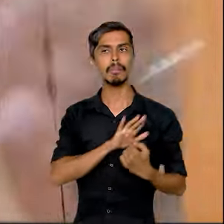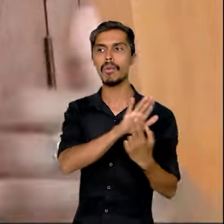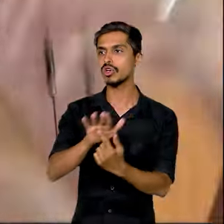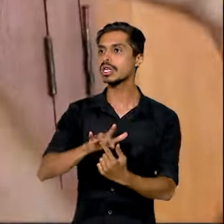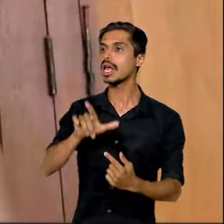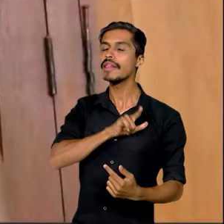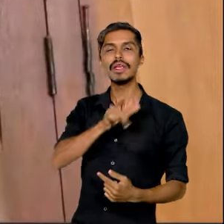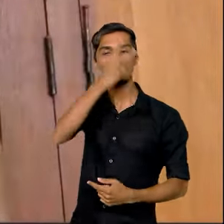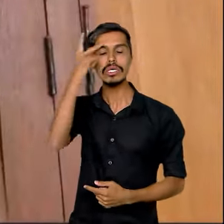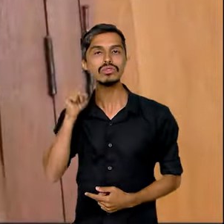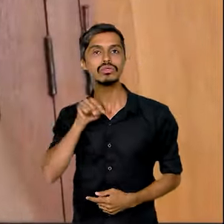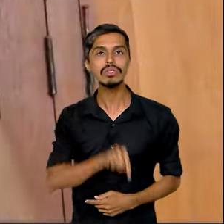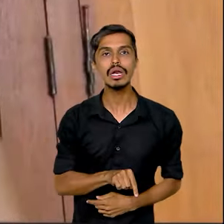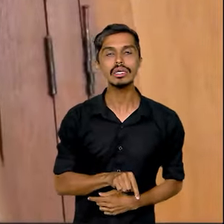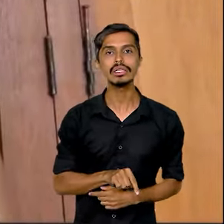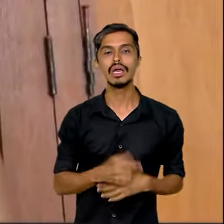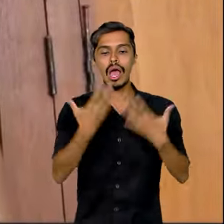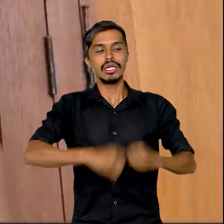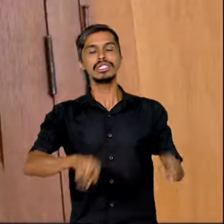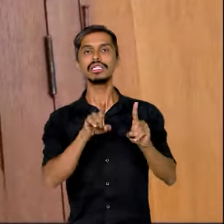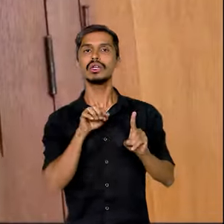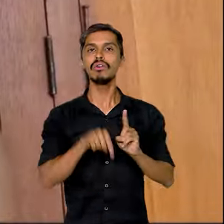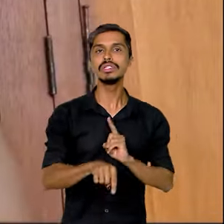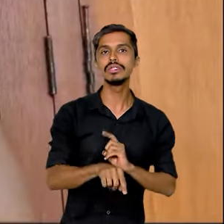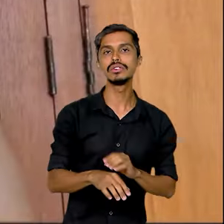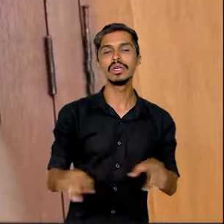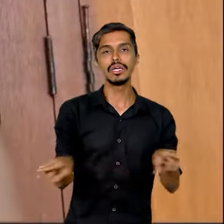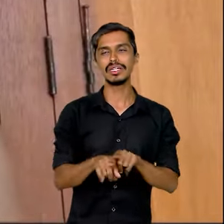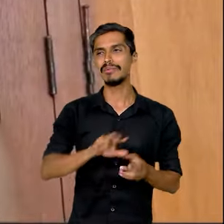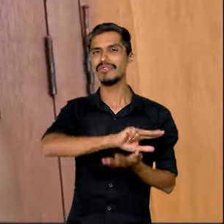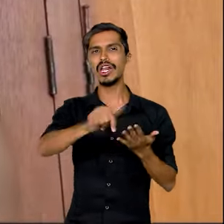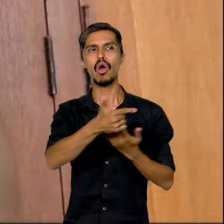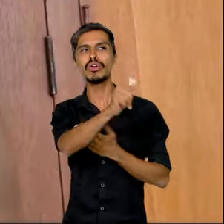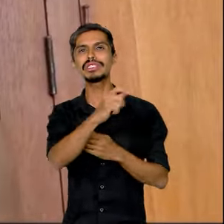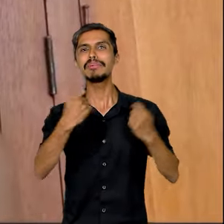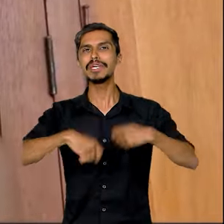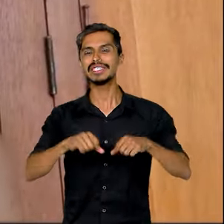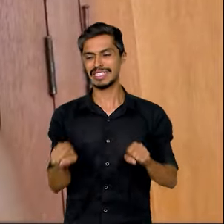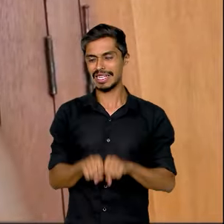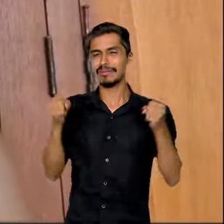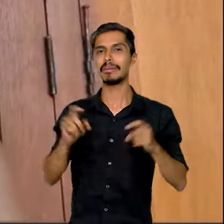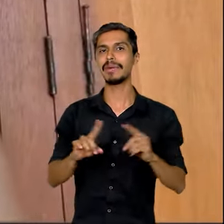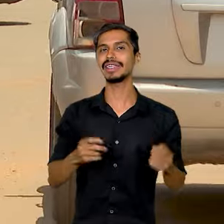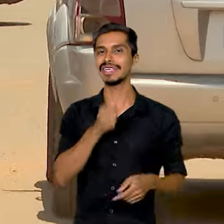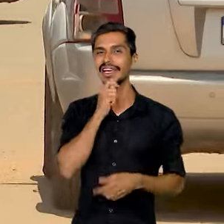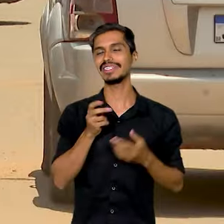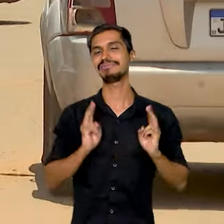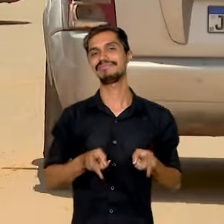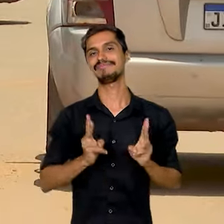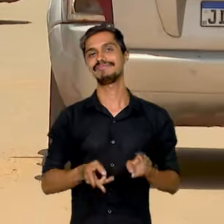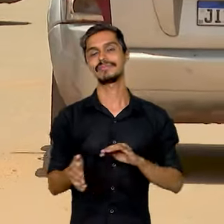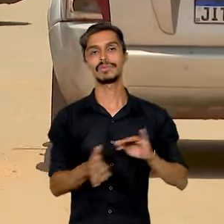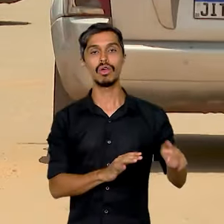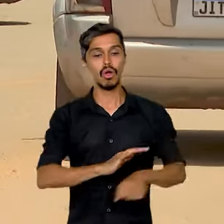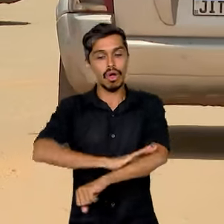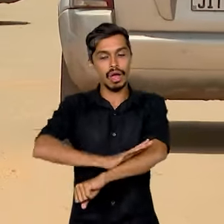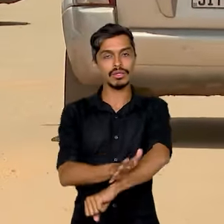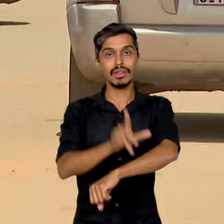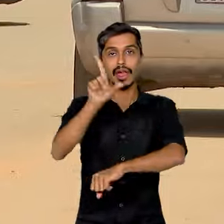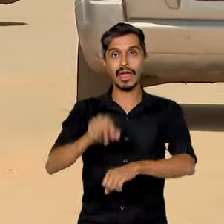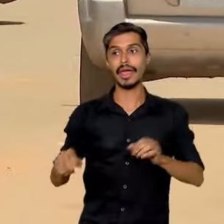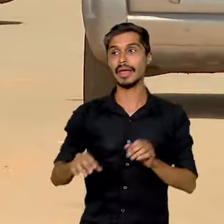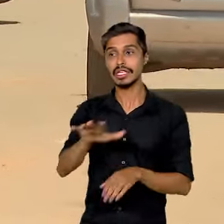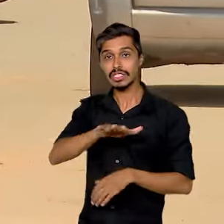para provar que tem gente que não aceita isso, mas tem outros tantos que precisam romper com isso e não estão rompendo. O racismo é um caso